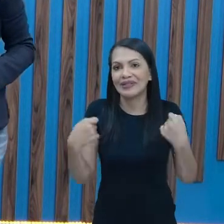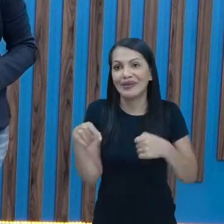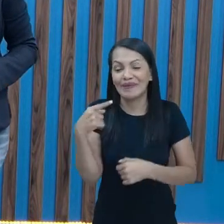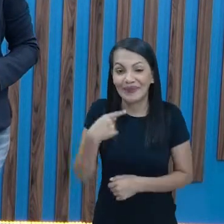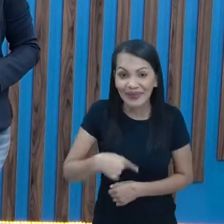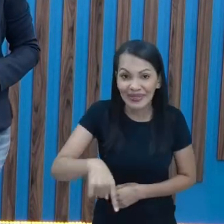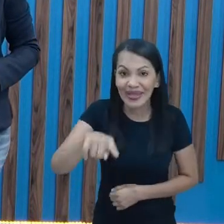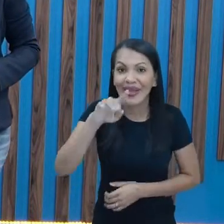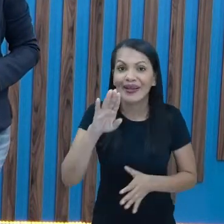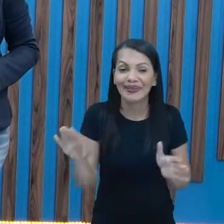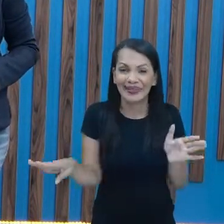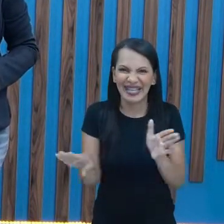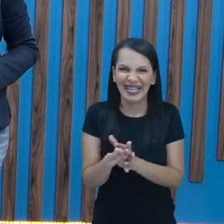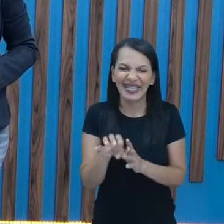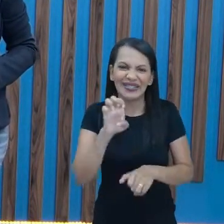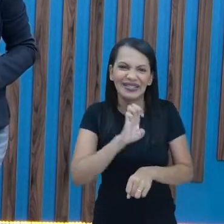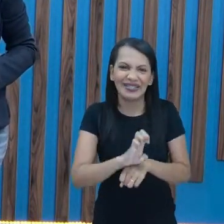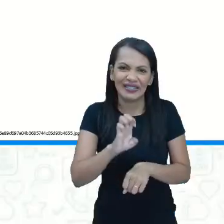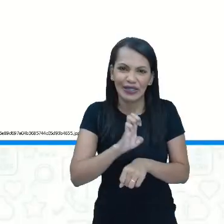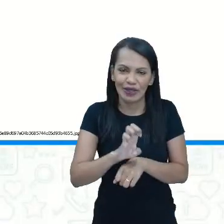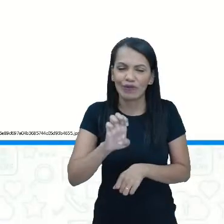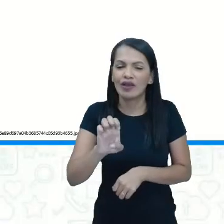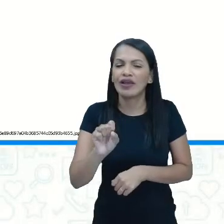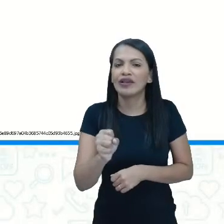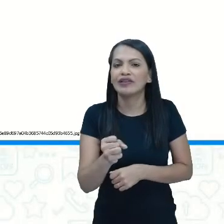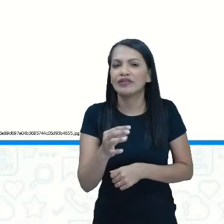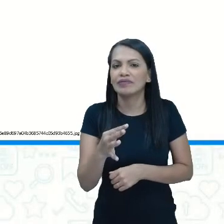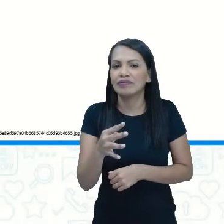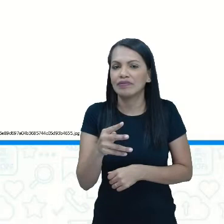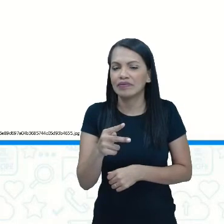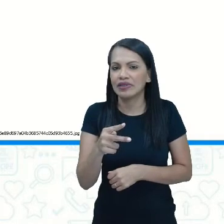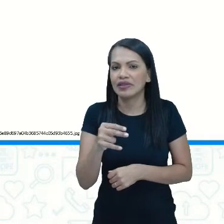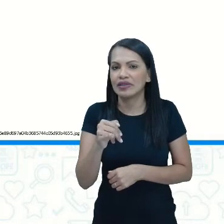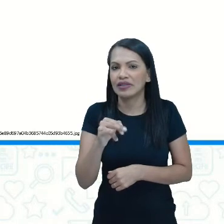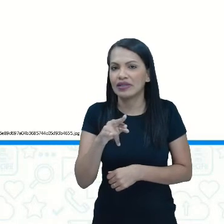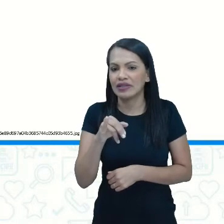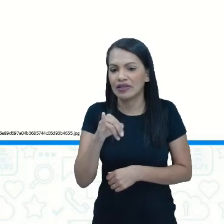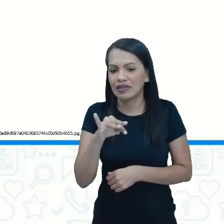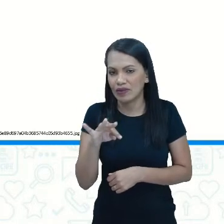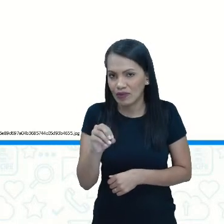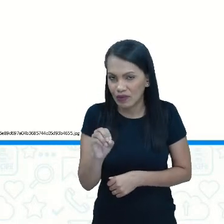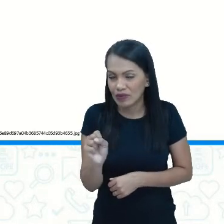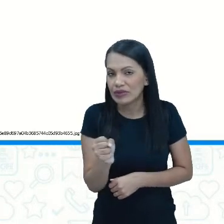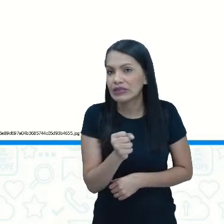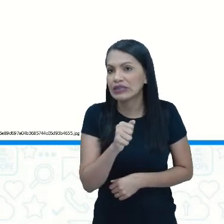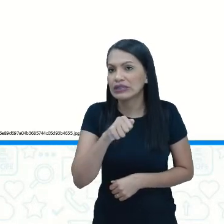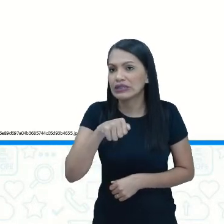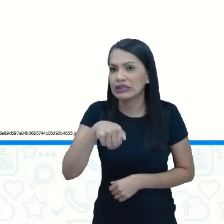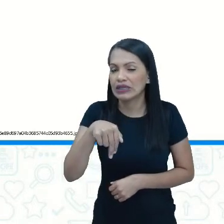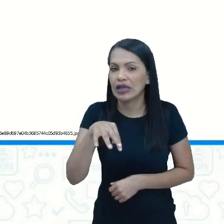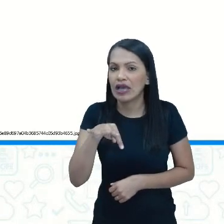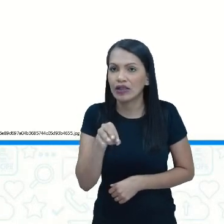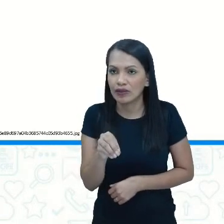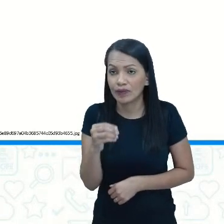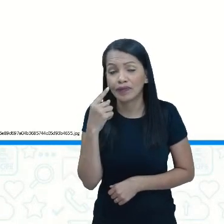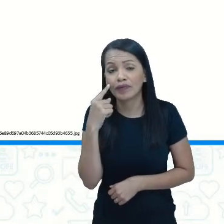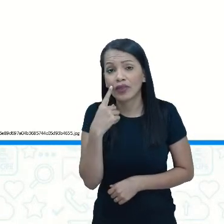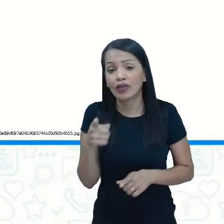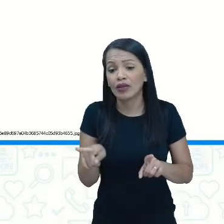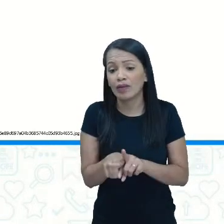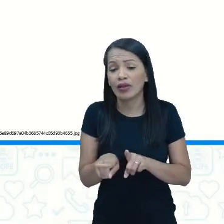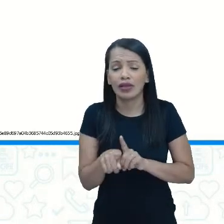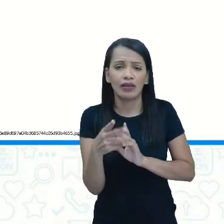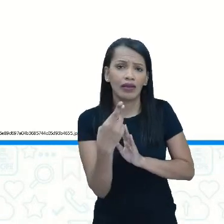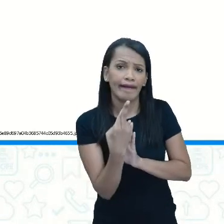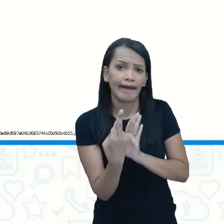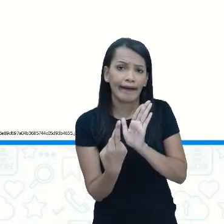chegar ao Espírito Santo. Um outro, regras de jogos. Nesse tipo aí,